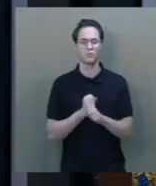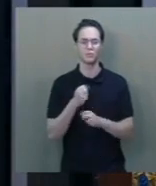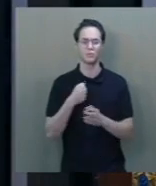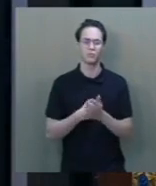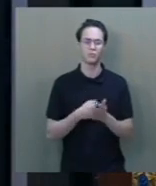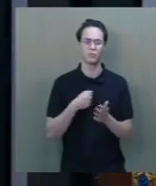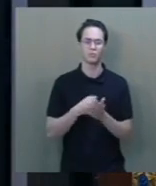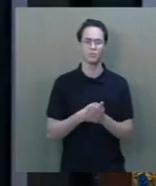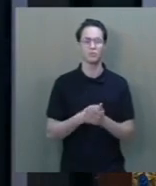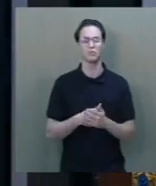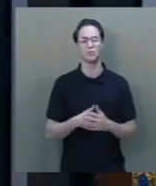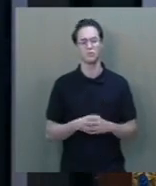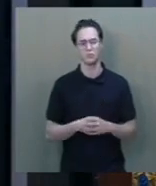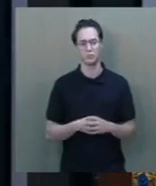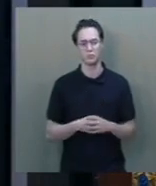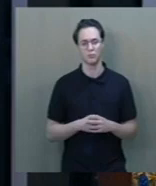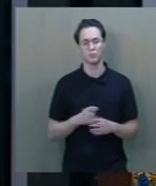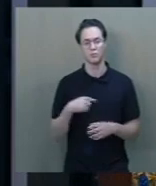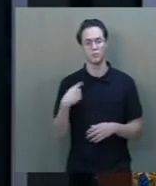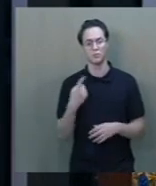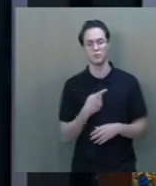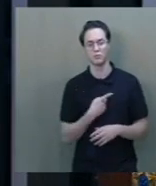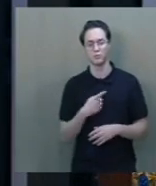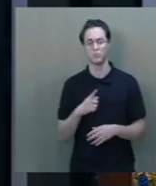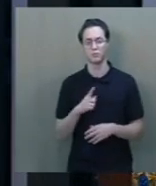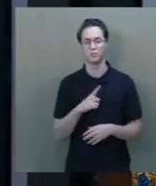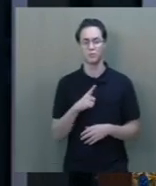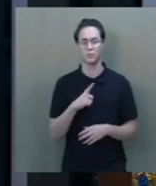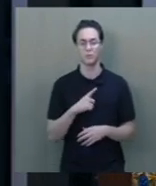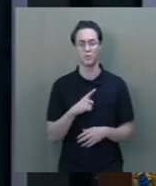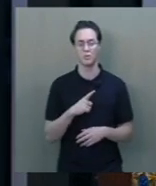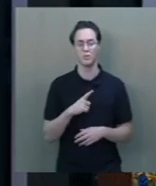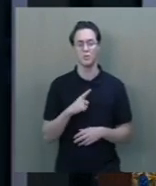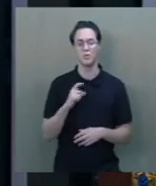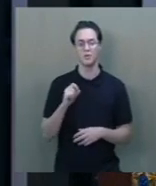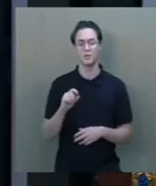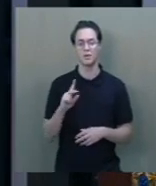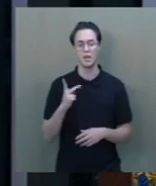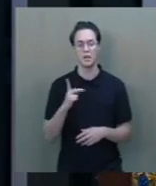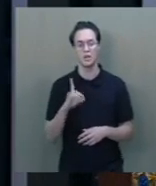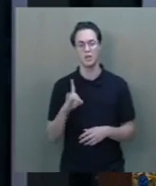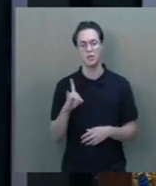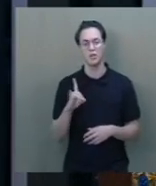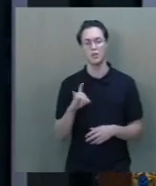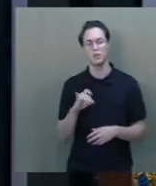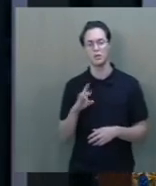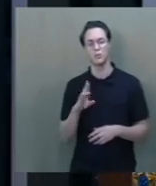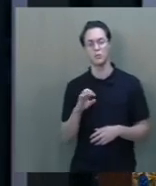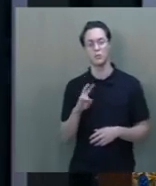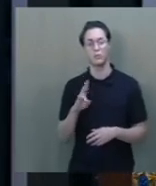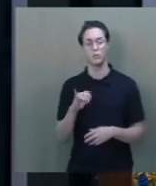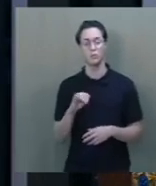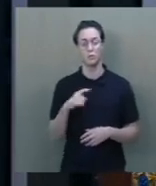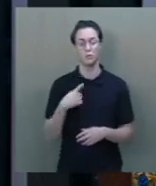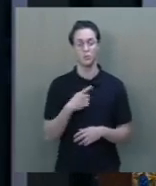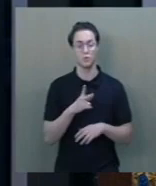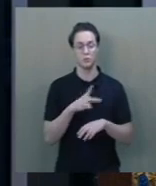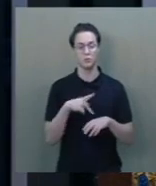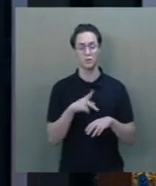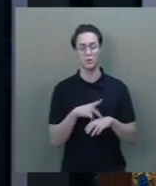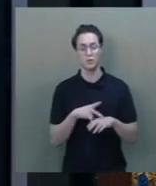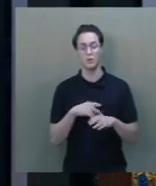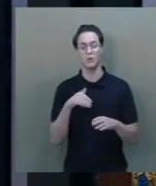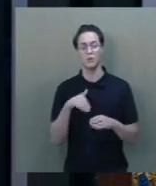minha batuta, aonde nós teremos uma das maiores hidrovias do país. A votação do Código